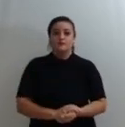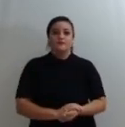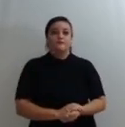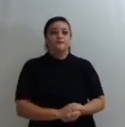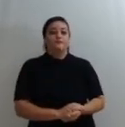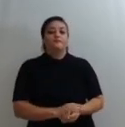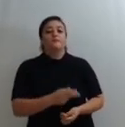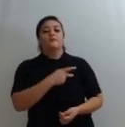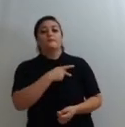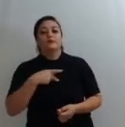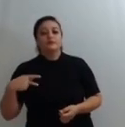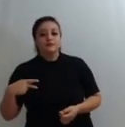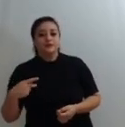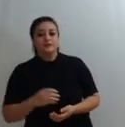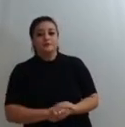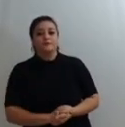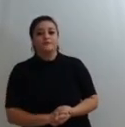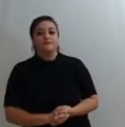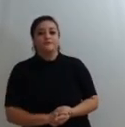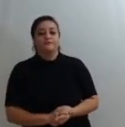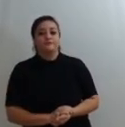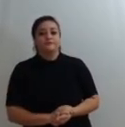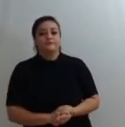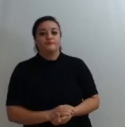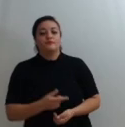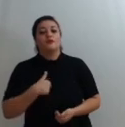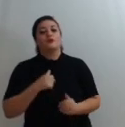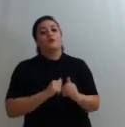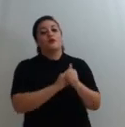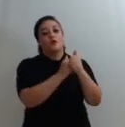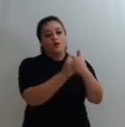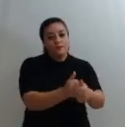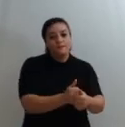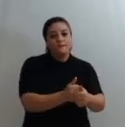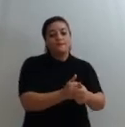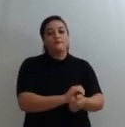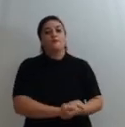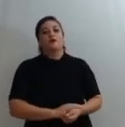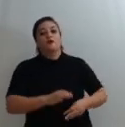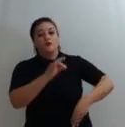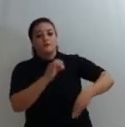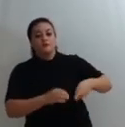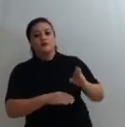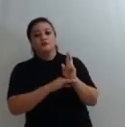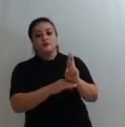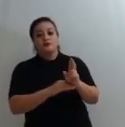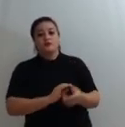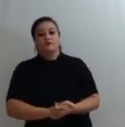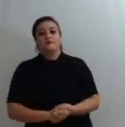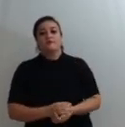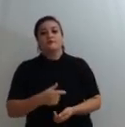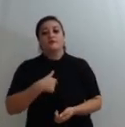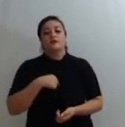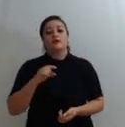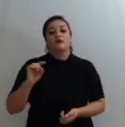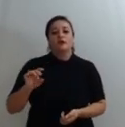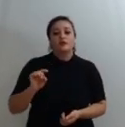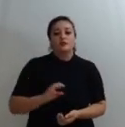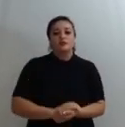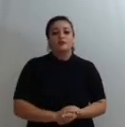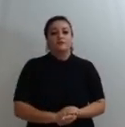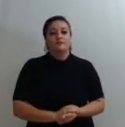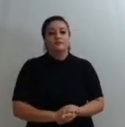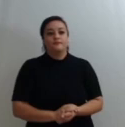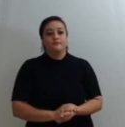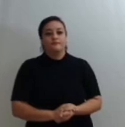presidente, eu vou acompanhar o eminente relator. E eu, apenas para agregar